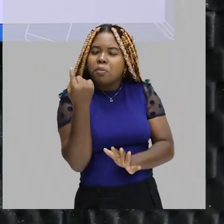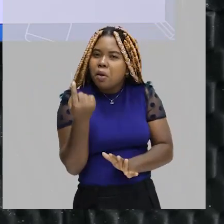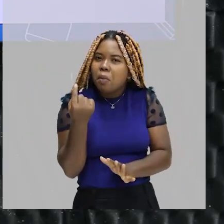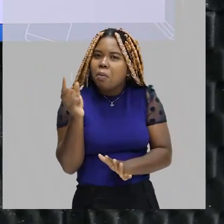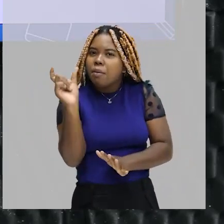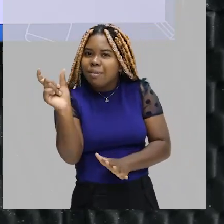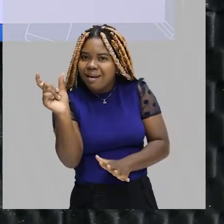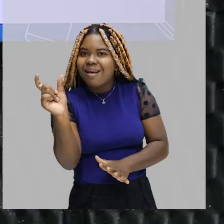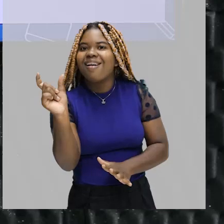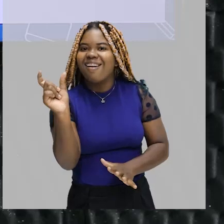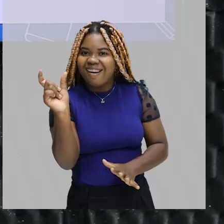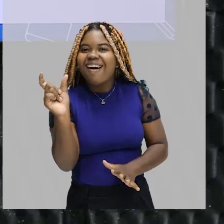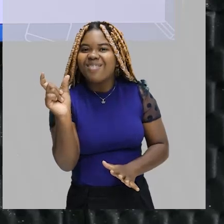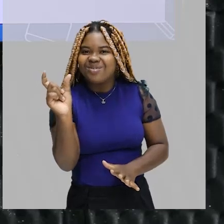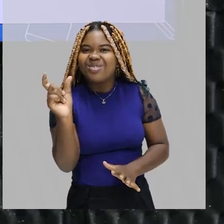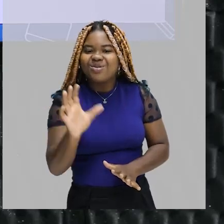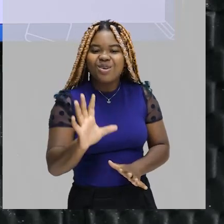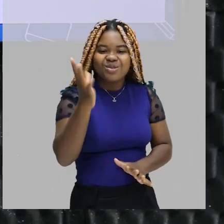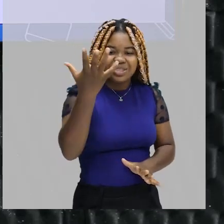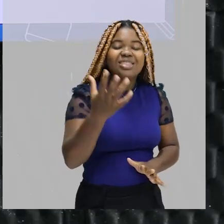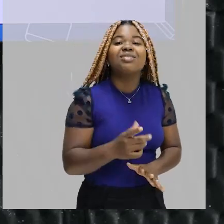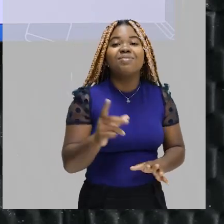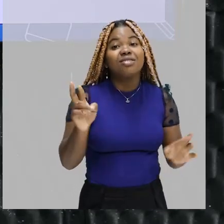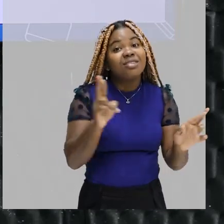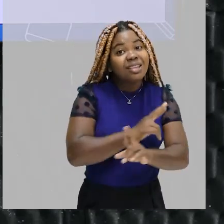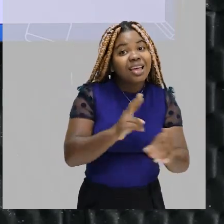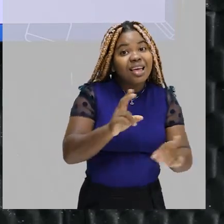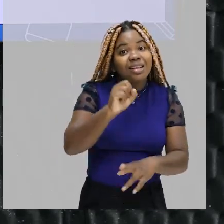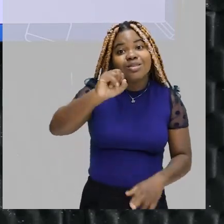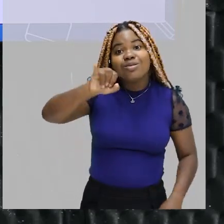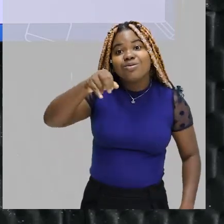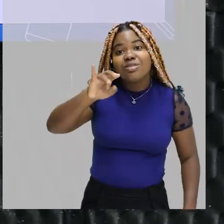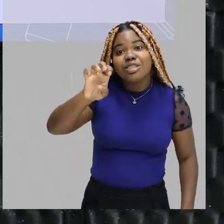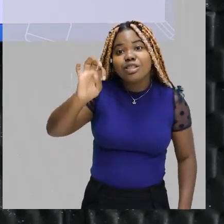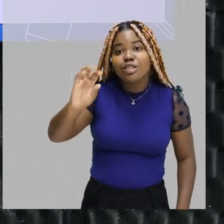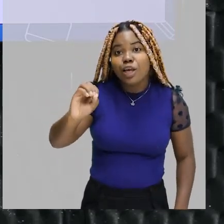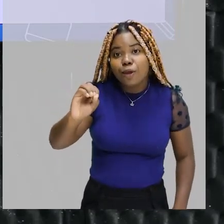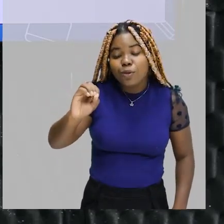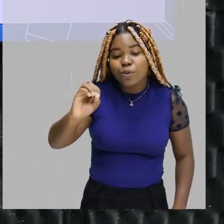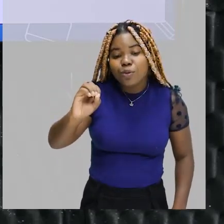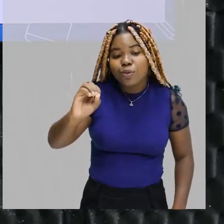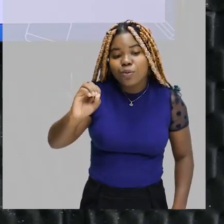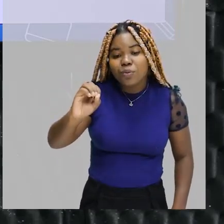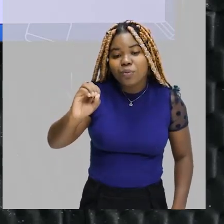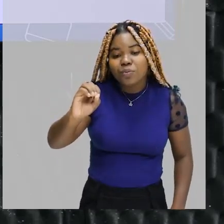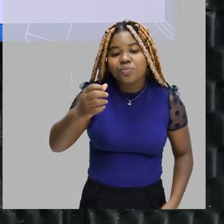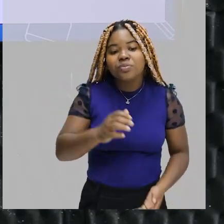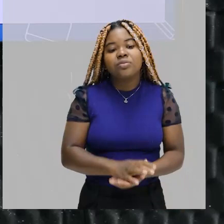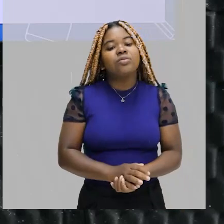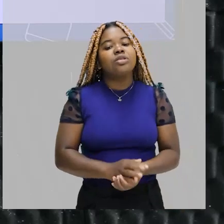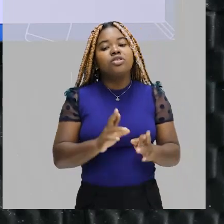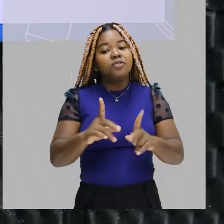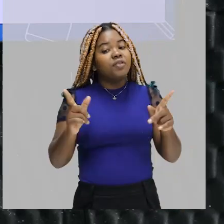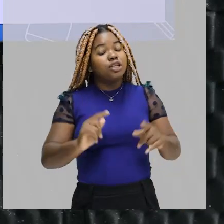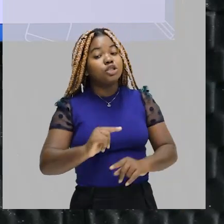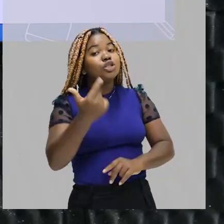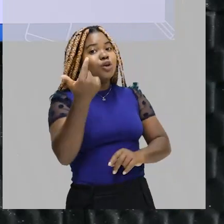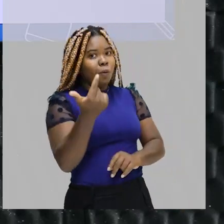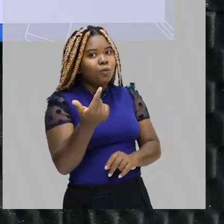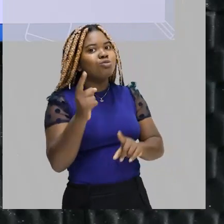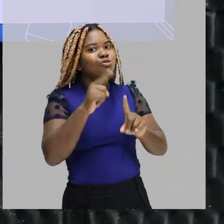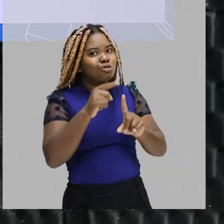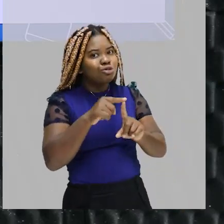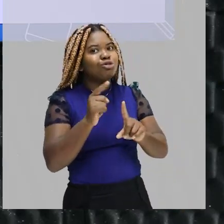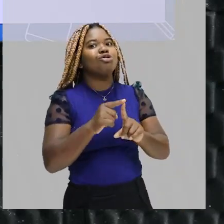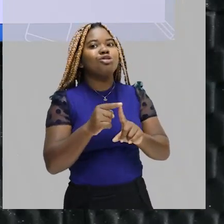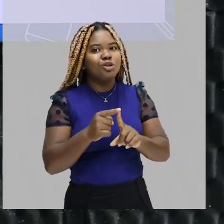palavra, a ação que é realizada pelo sujeito. Em contraste, né, diferente de outros tempos verbais, que